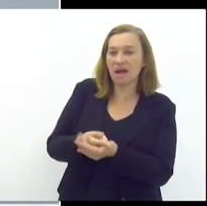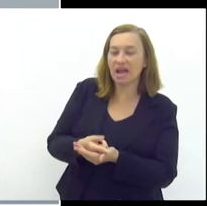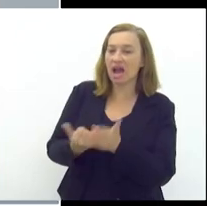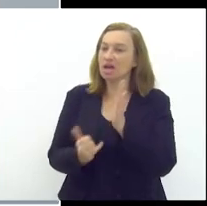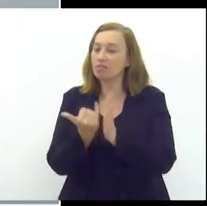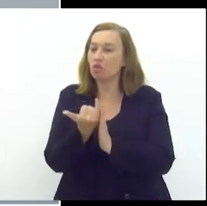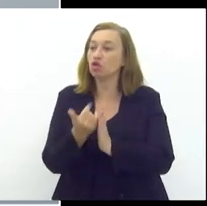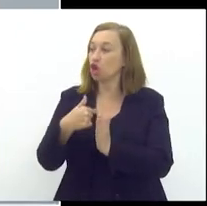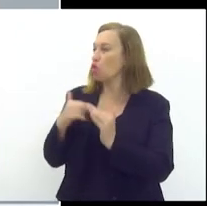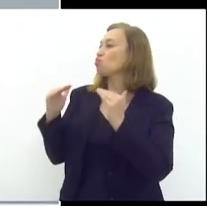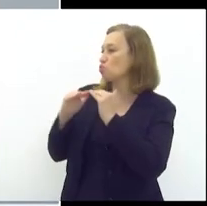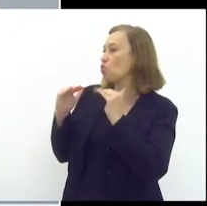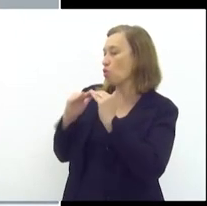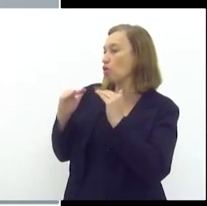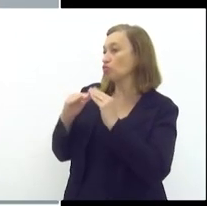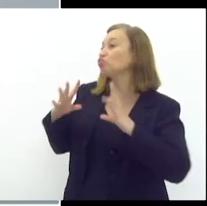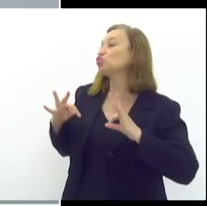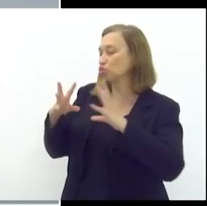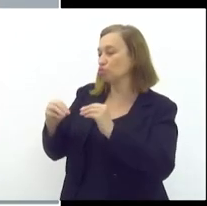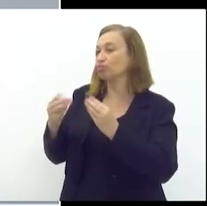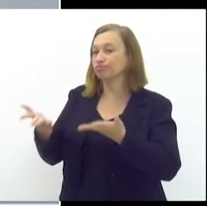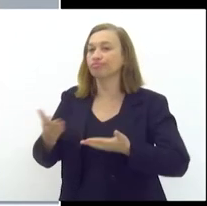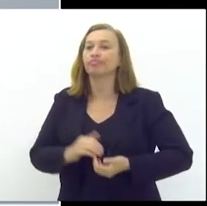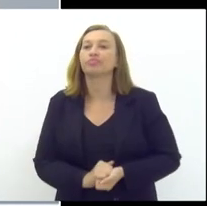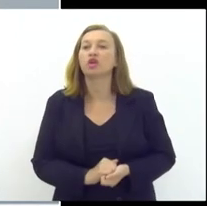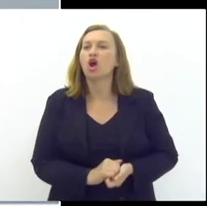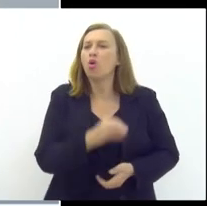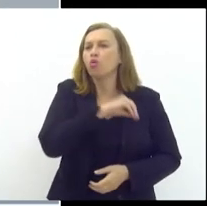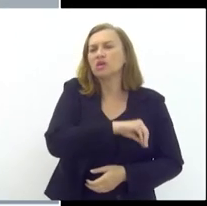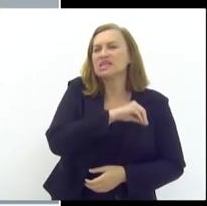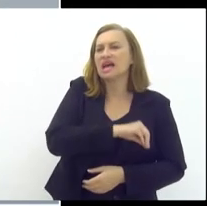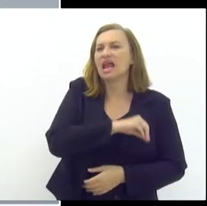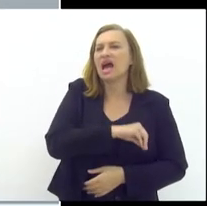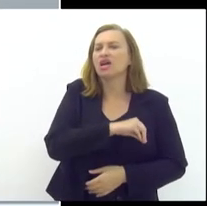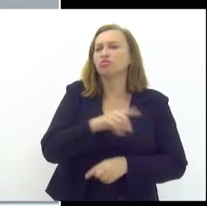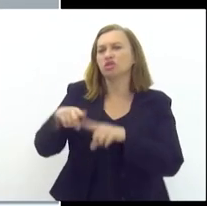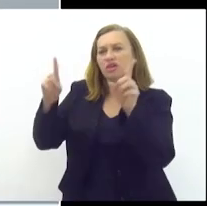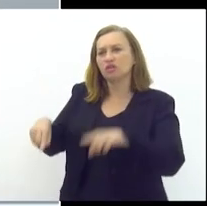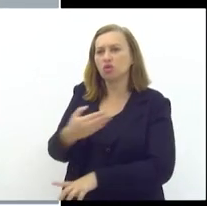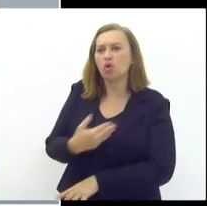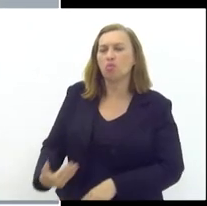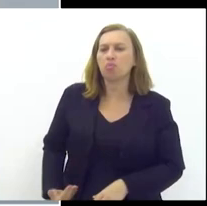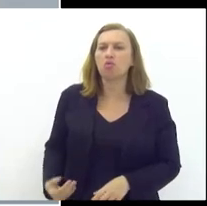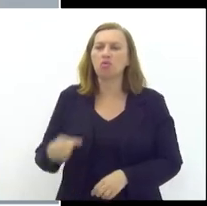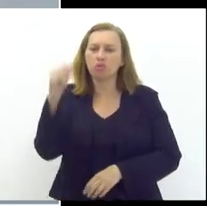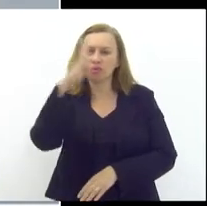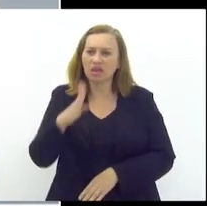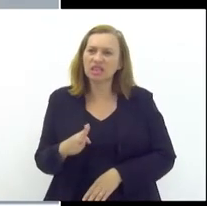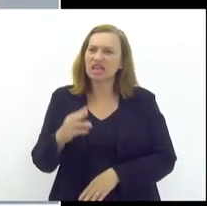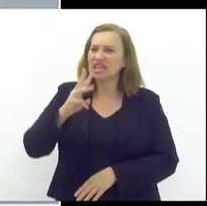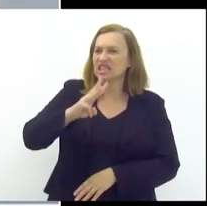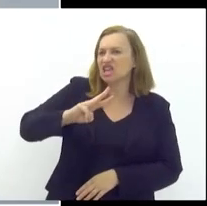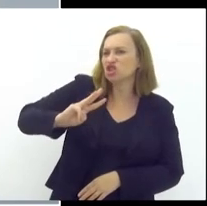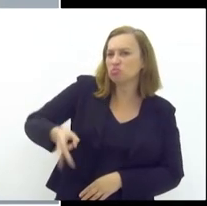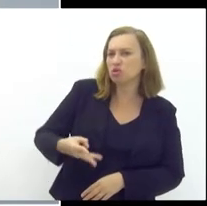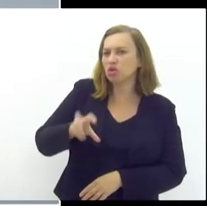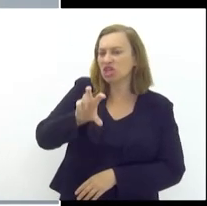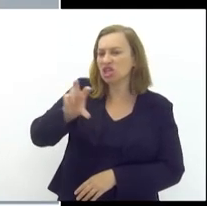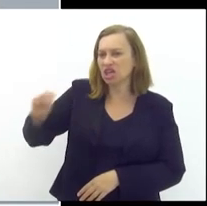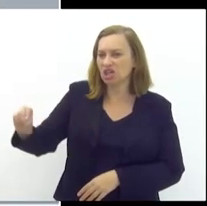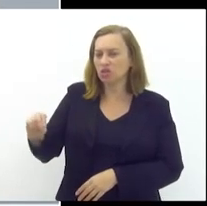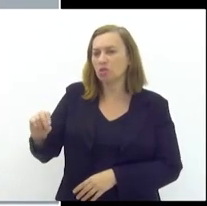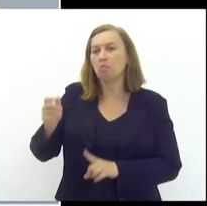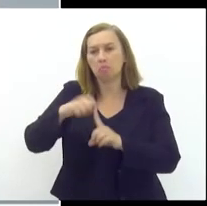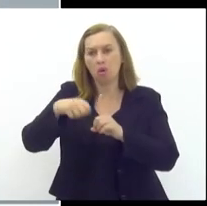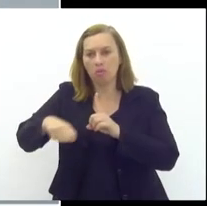número e grau o salário médio do Servidor Público brasileiro não é de 3.500 por mês